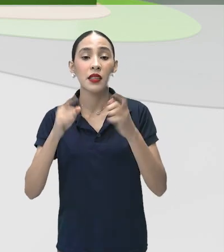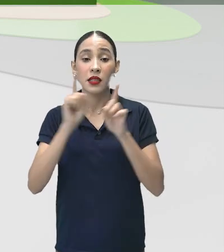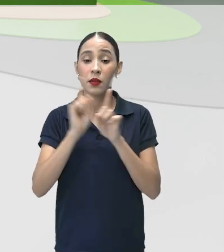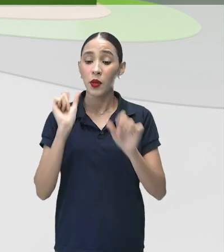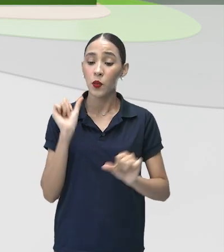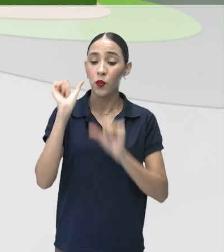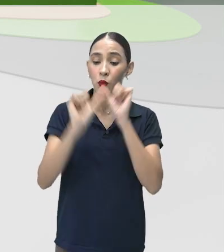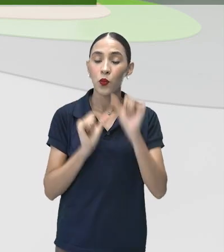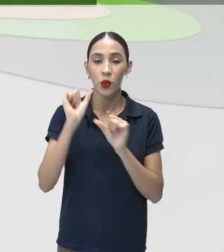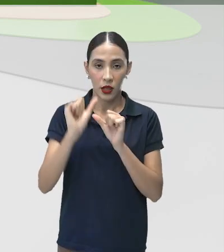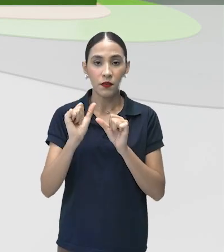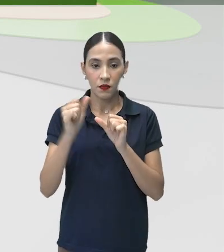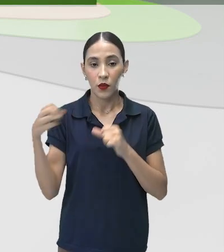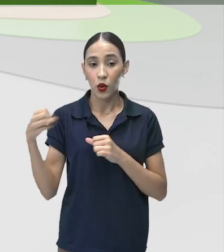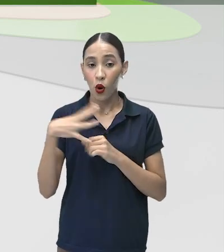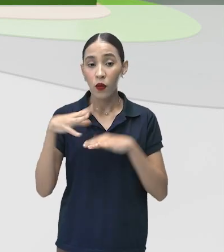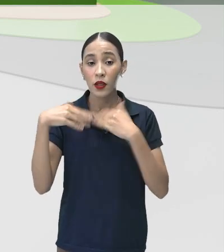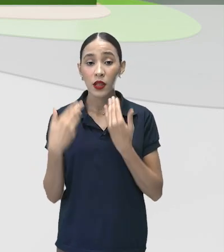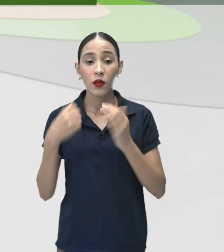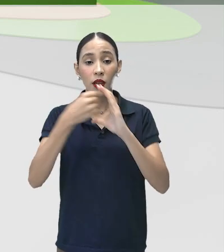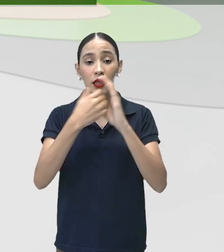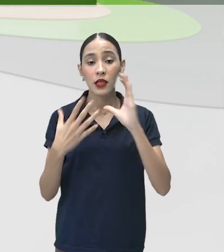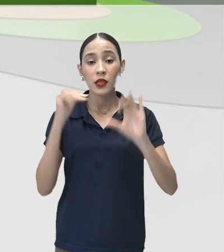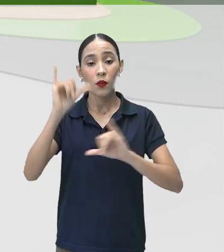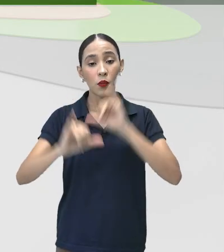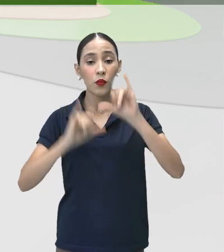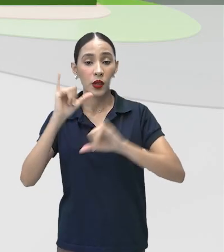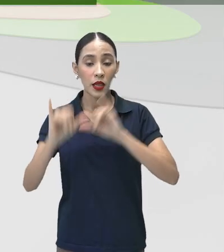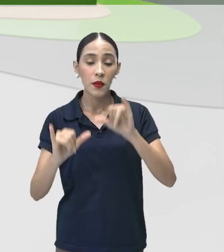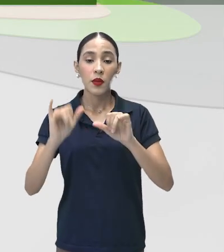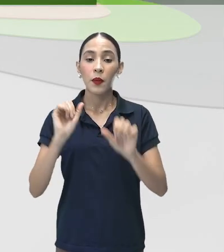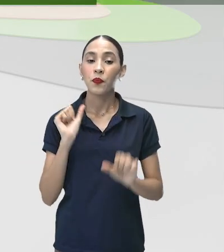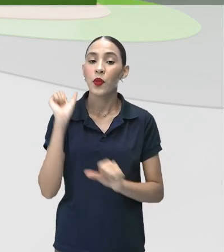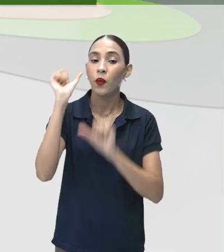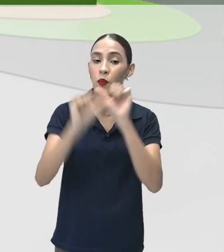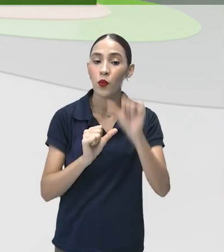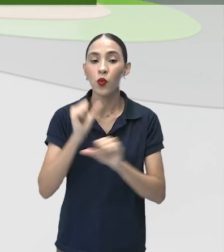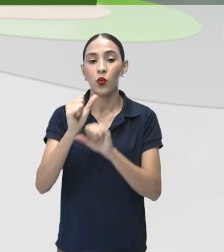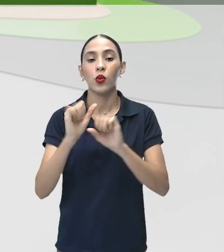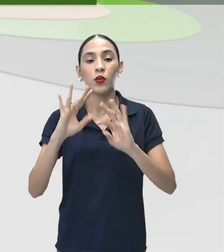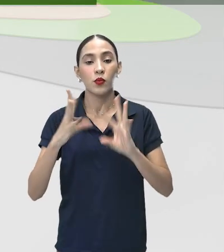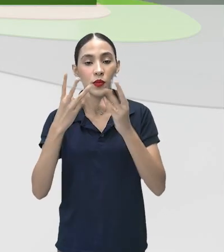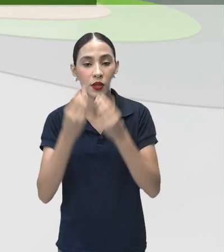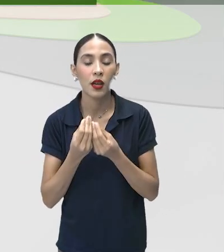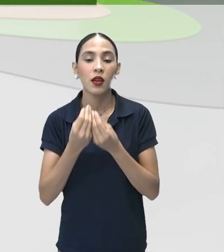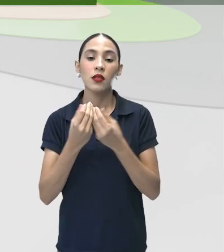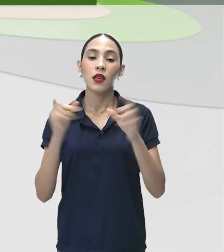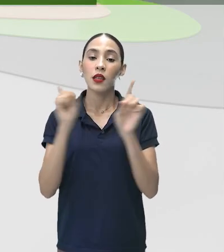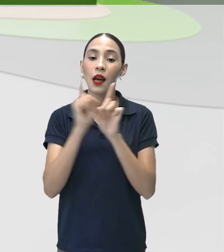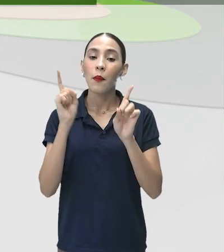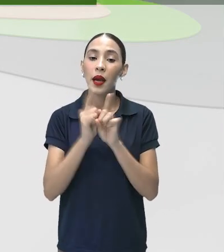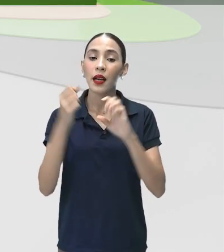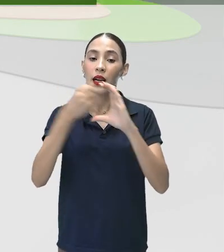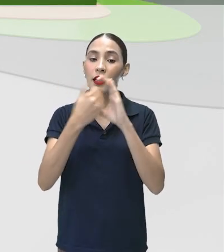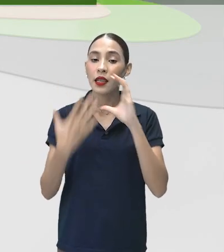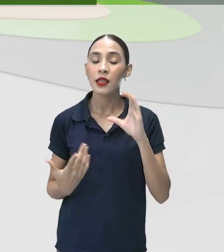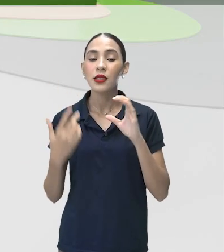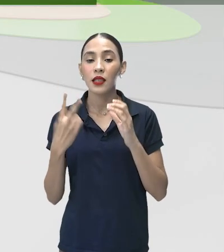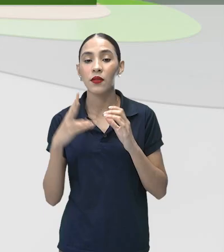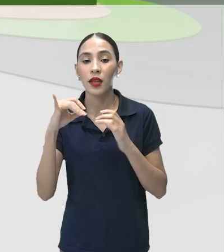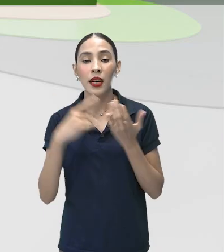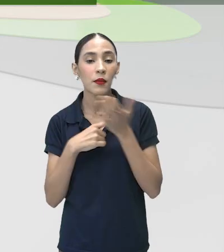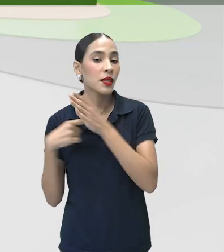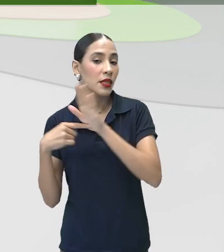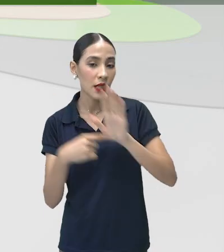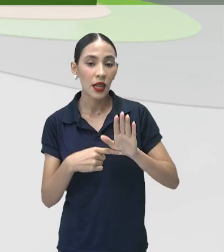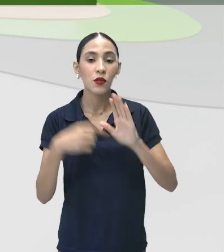transforma em outra, ou seja, as propriedades químicas alteram a natureza da substância, bem como do elemento que está ali